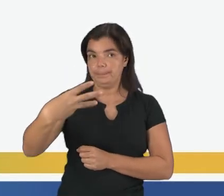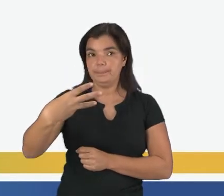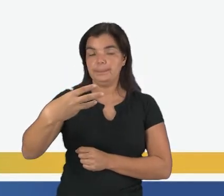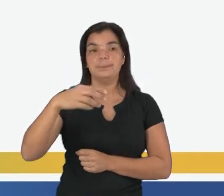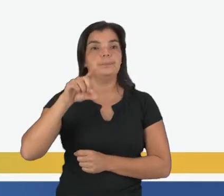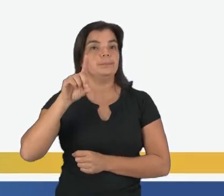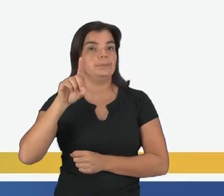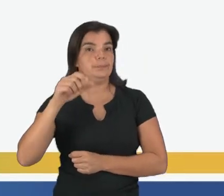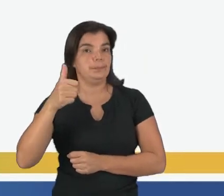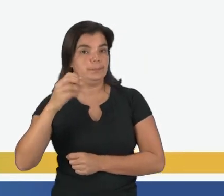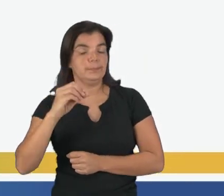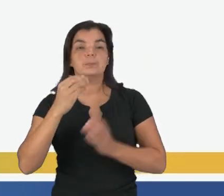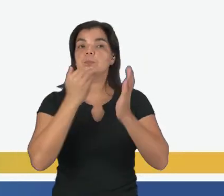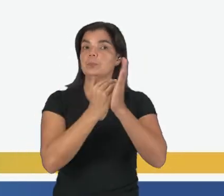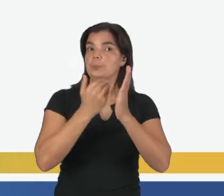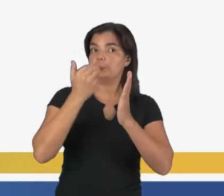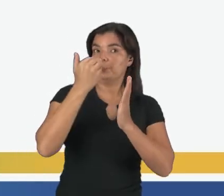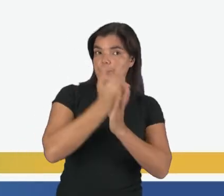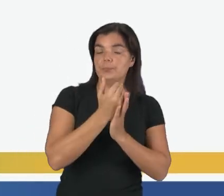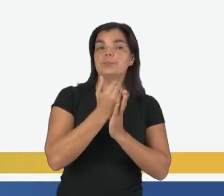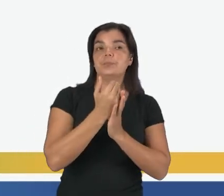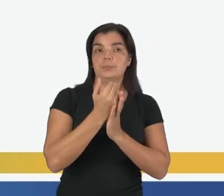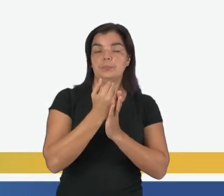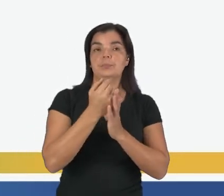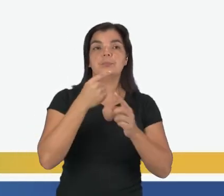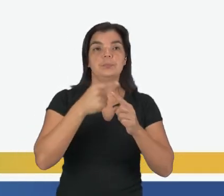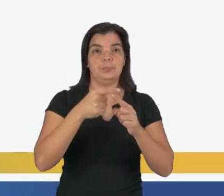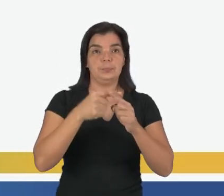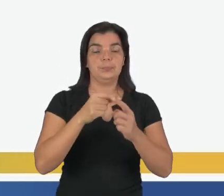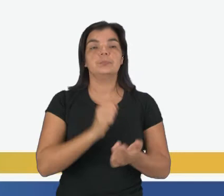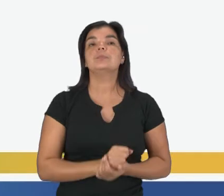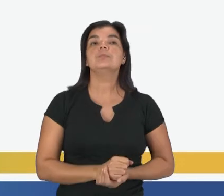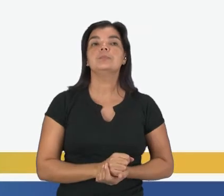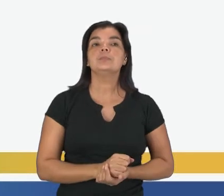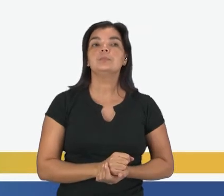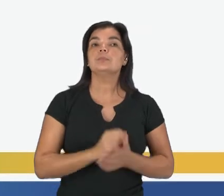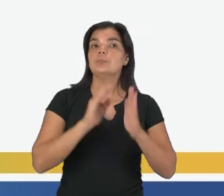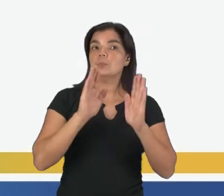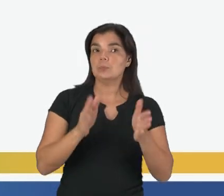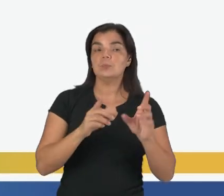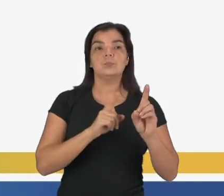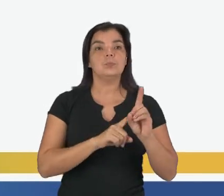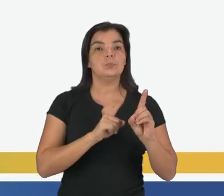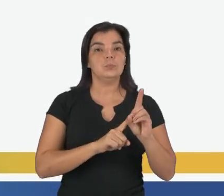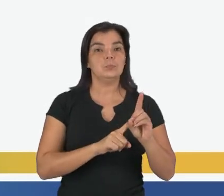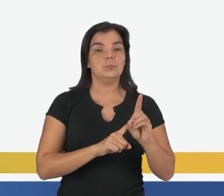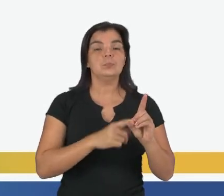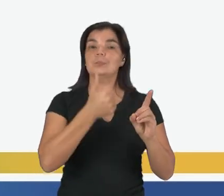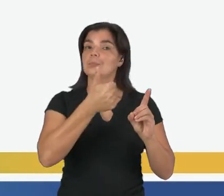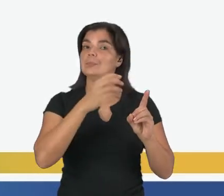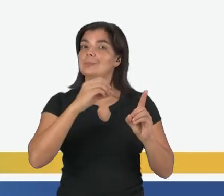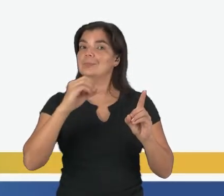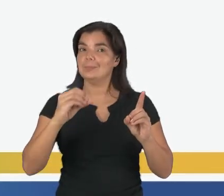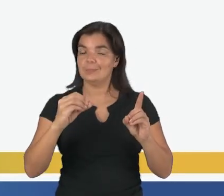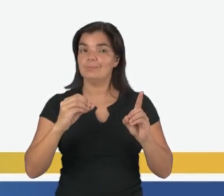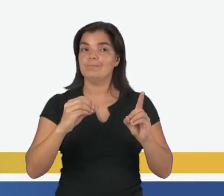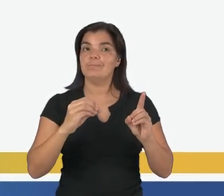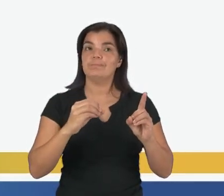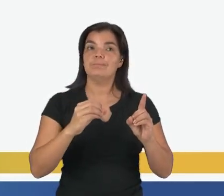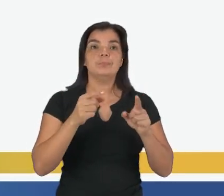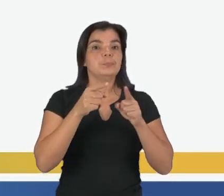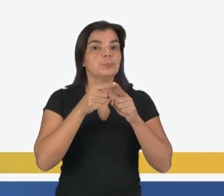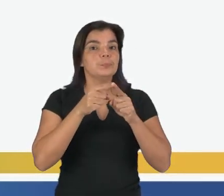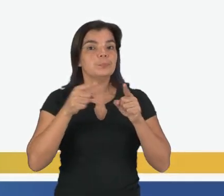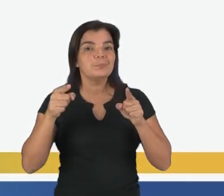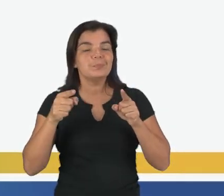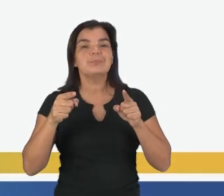2,3 décimos é maior porque ele foi dividido em apenas 10 partes. Já o dele foi dividido em 100 partes e o nosso